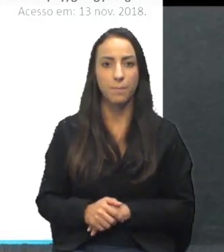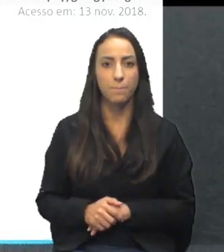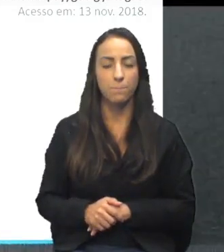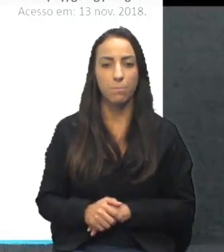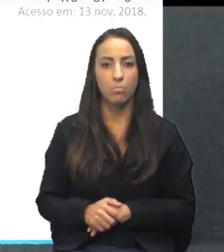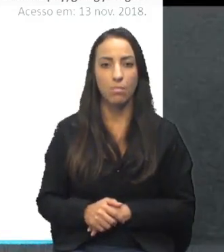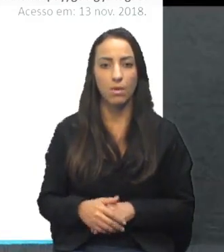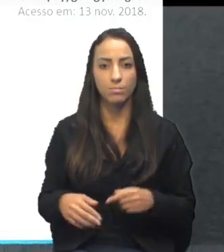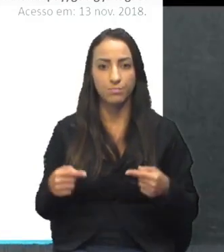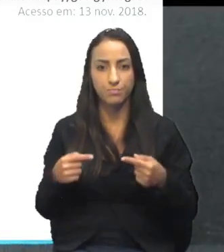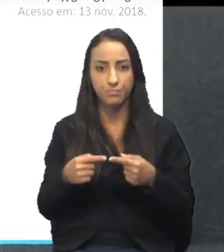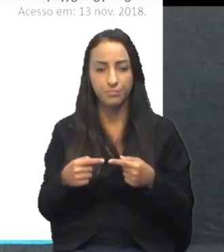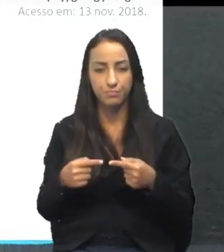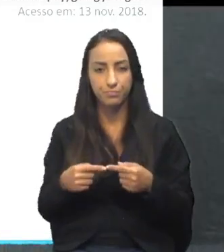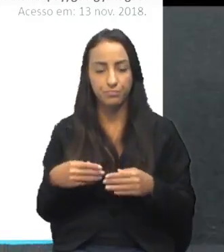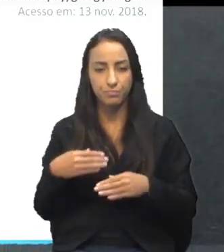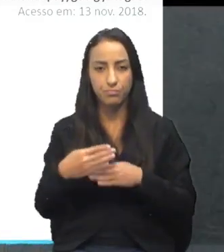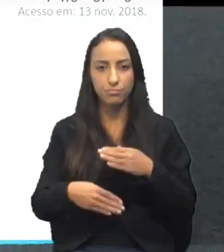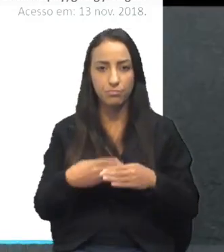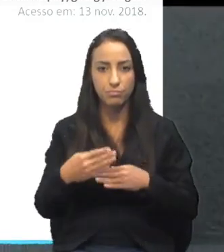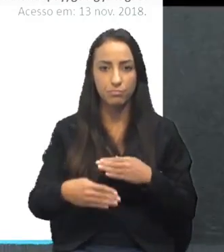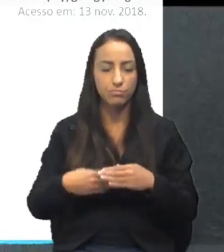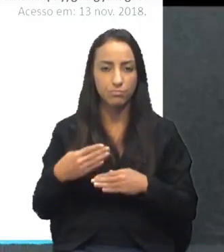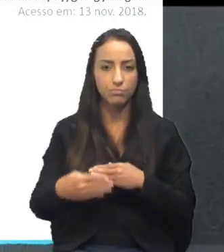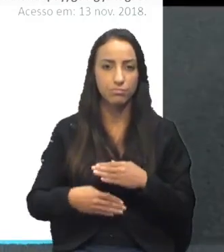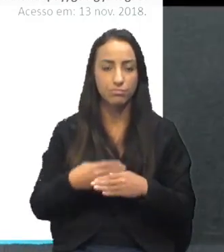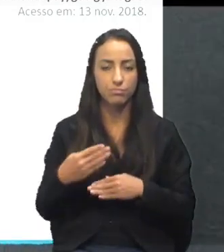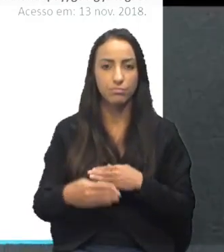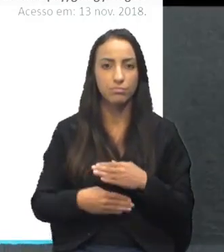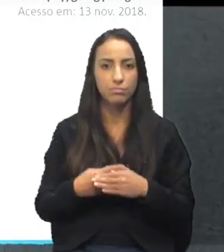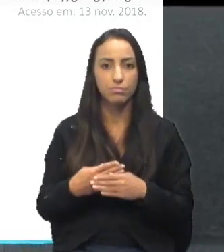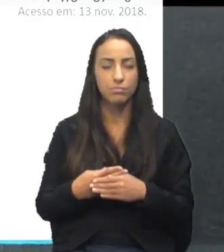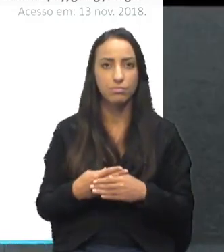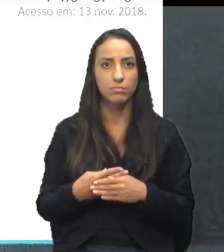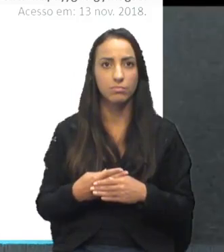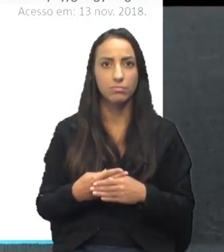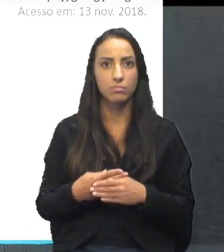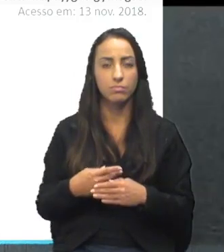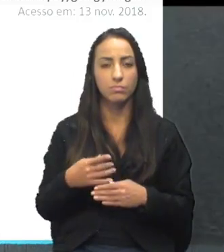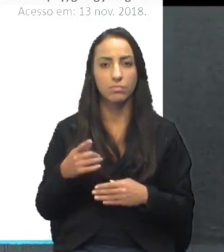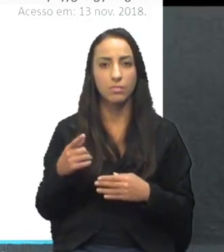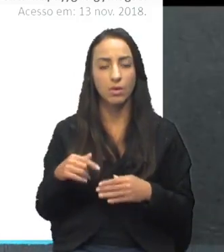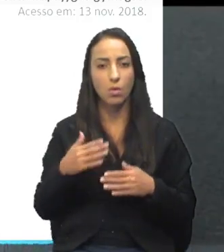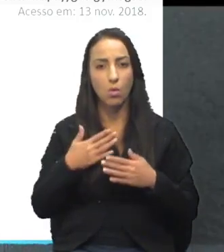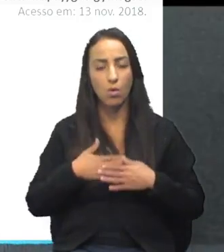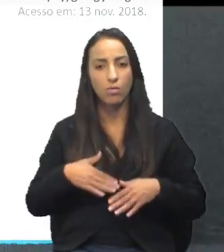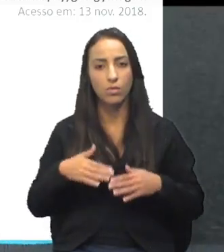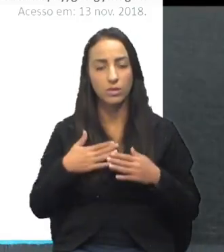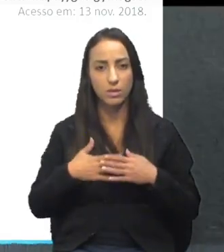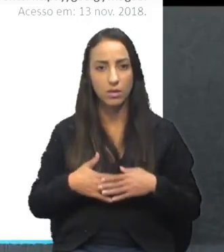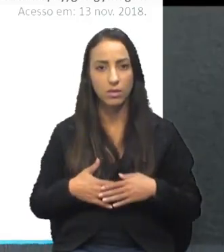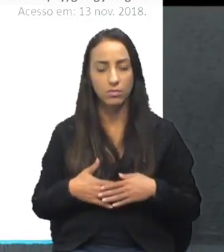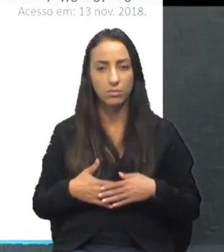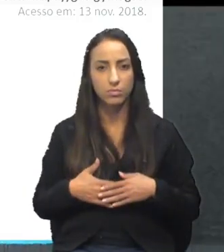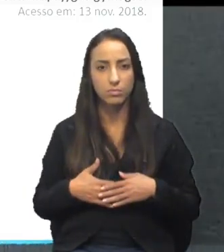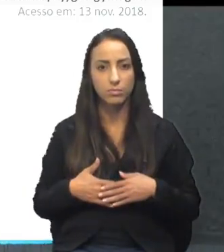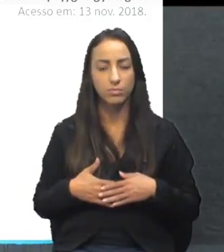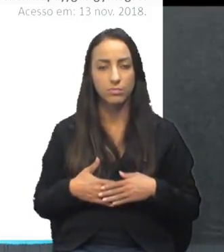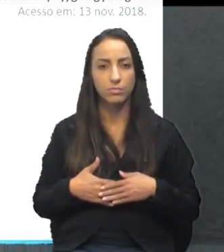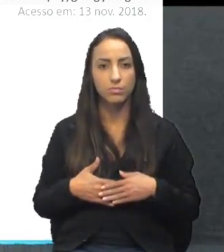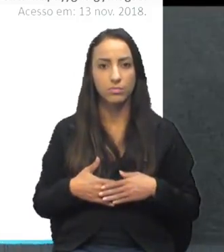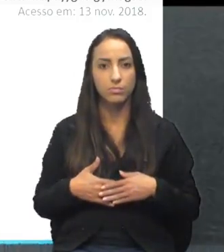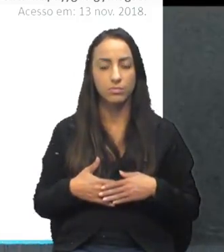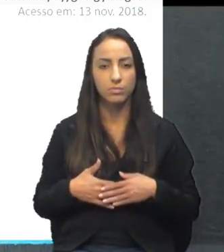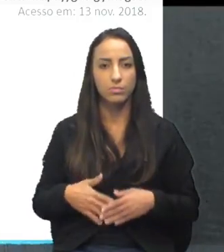Essa aplicação, então, de faixa de crepom e de gases se adapta de modo confortável a uma região do corpo e,